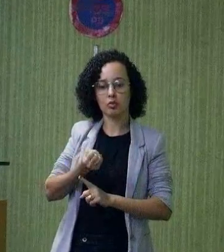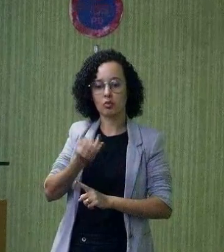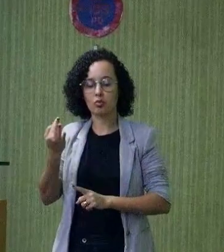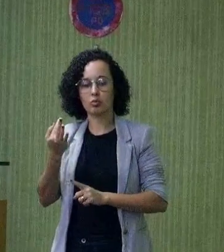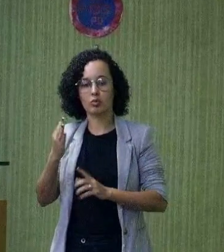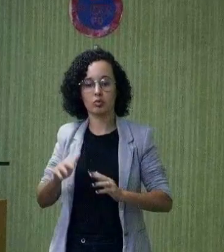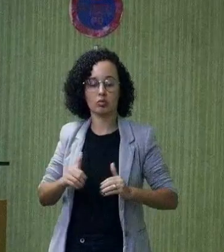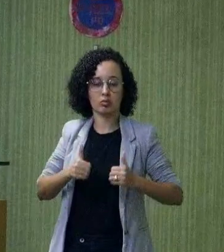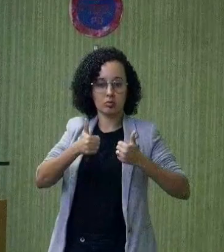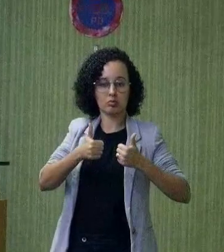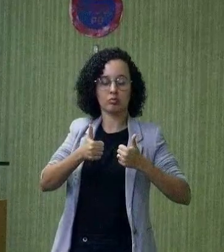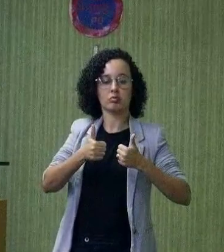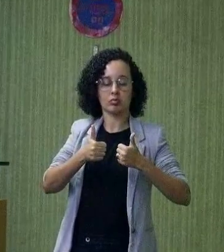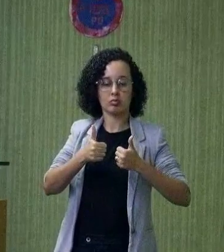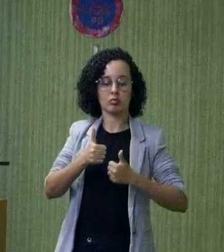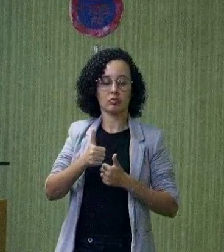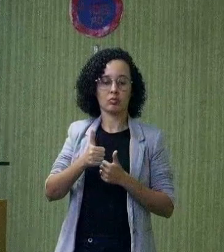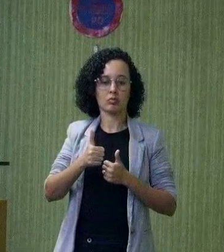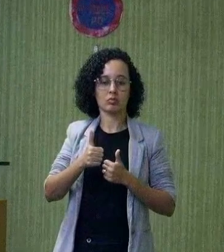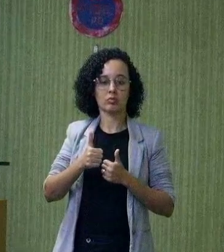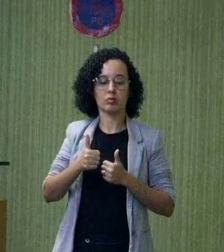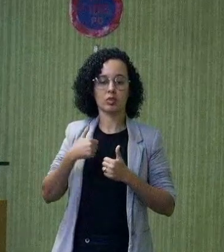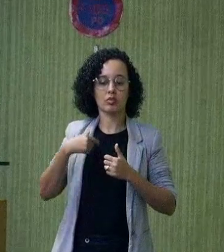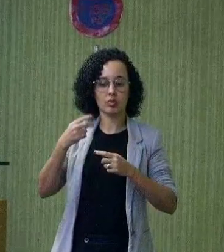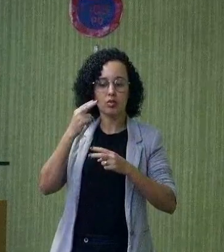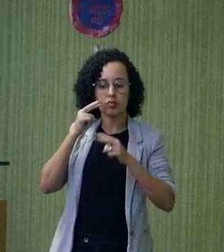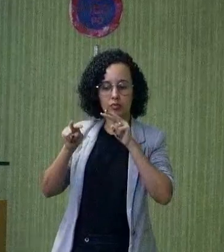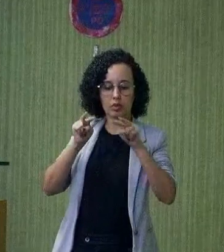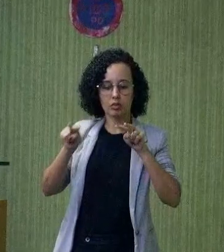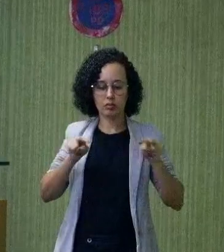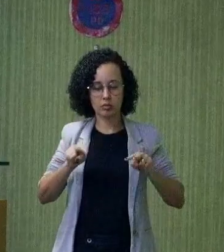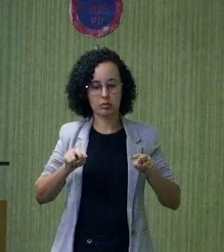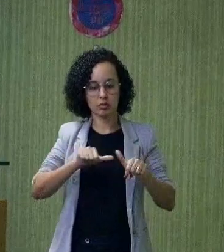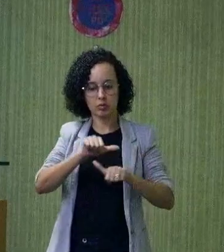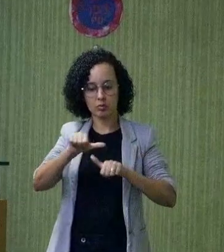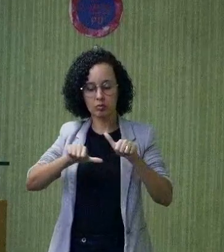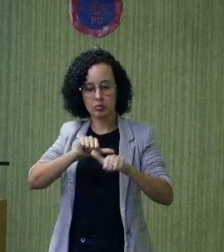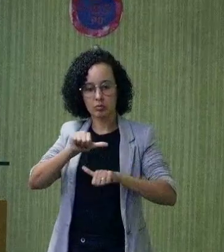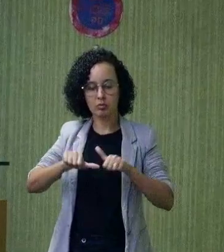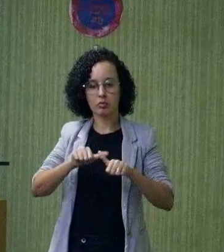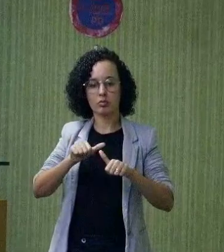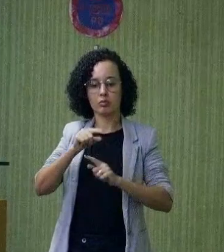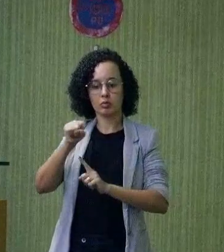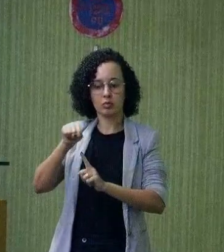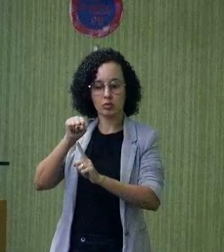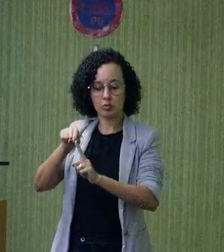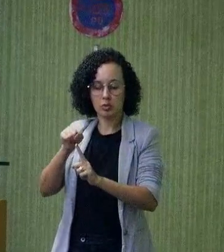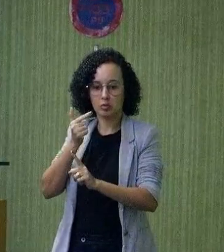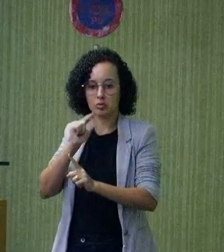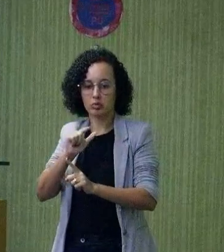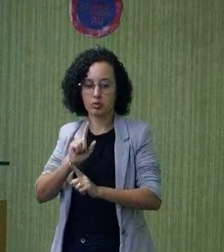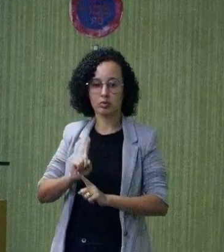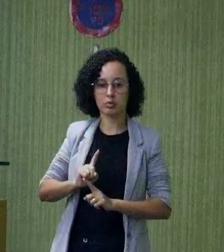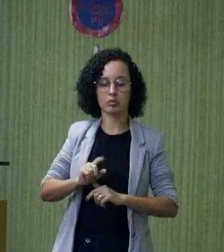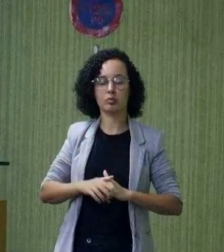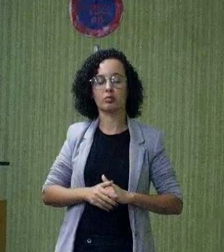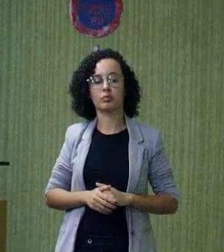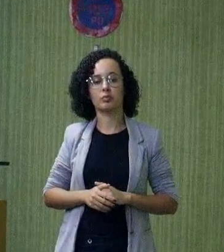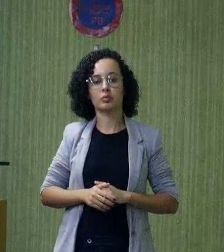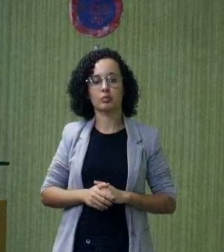quantitativas que permitem verificar se as mudanças expressas nos objetivos estão não sendo alcançadas Tá